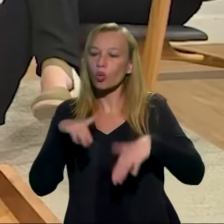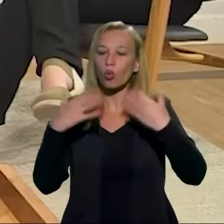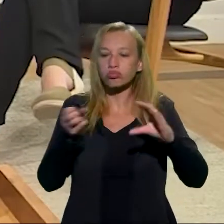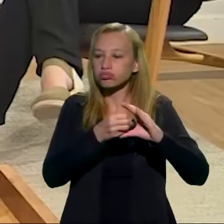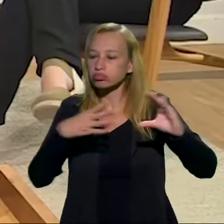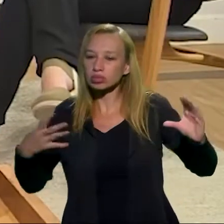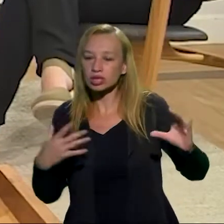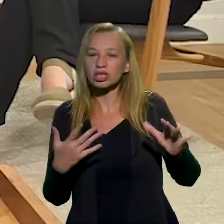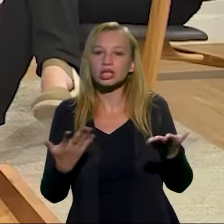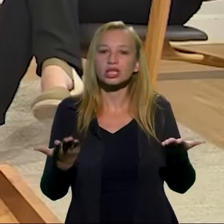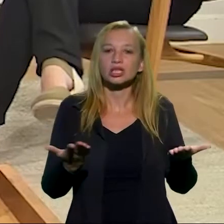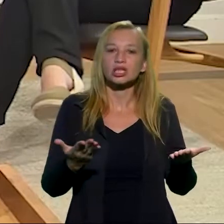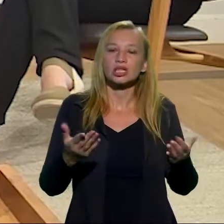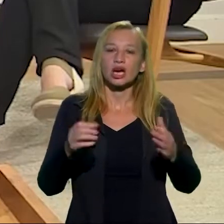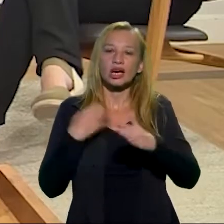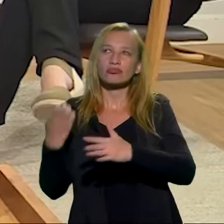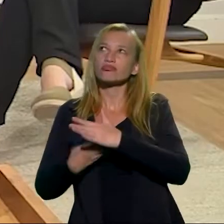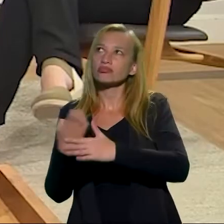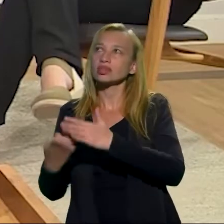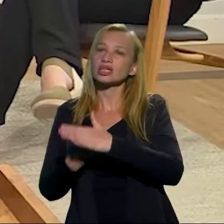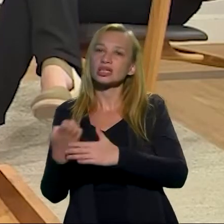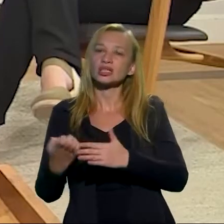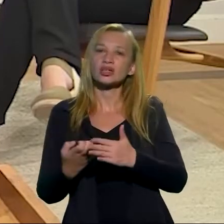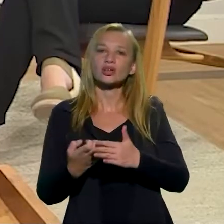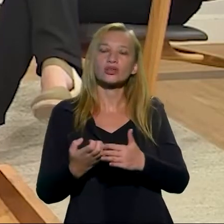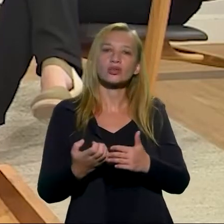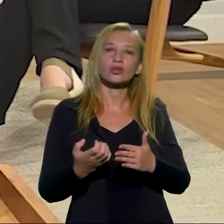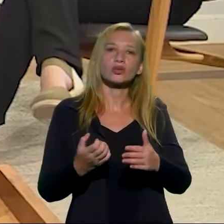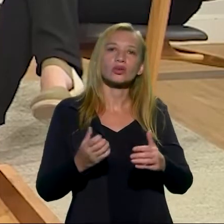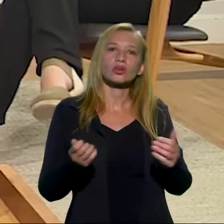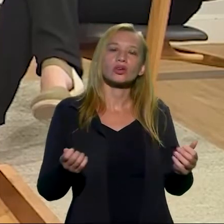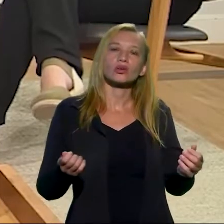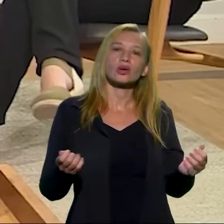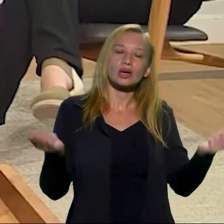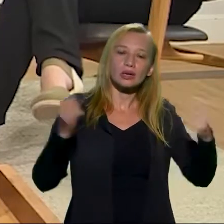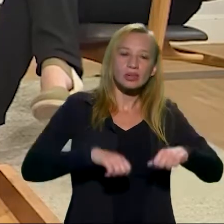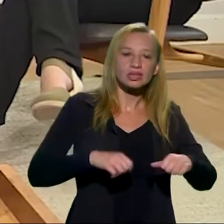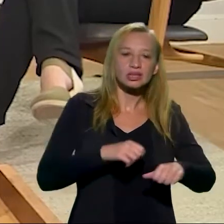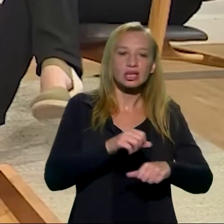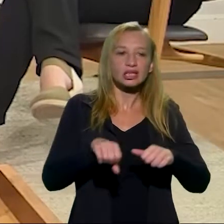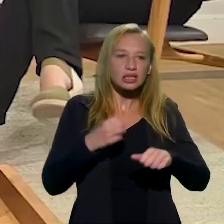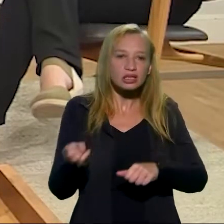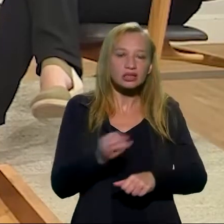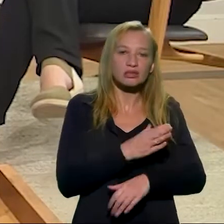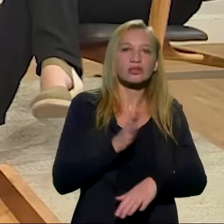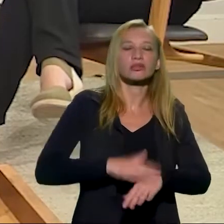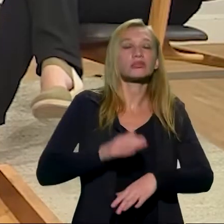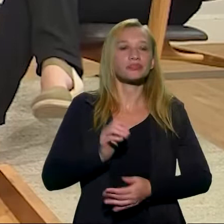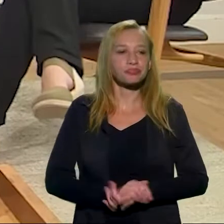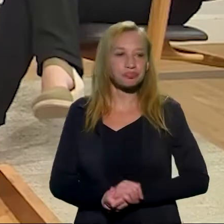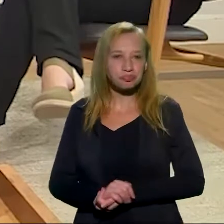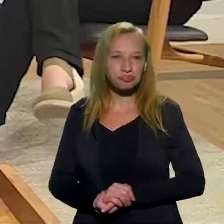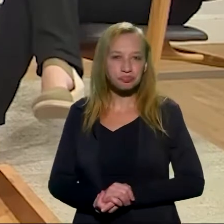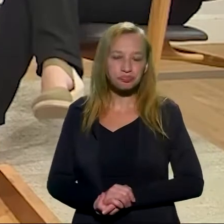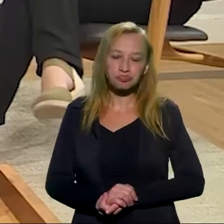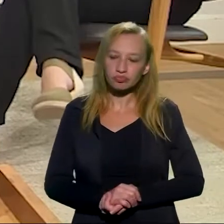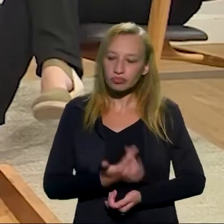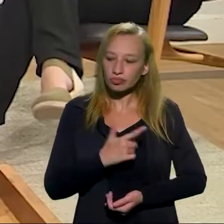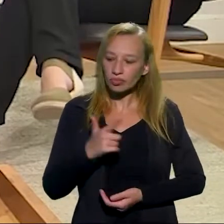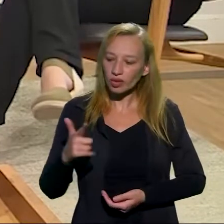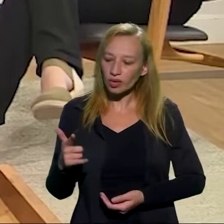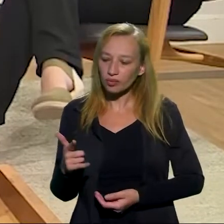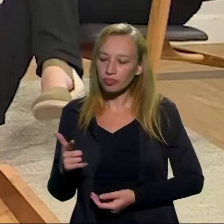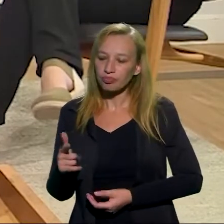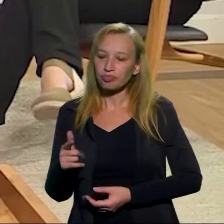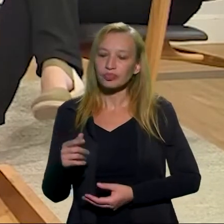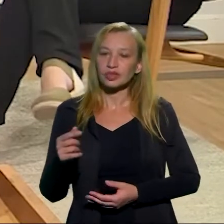são as características que tornam as empresas com perfil mais inovador e mais inovadoras, enfim? A gente não